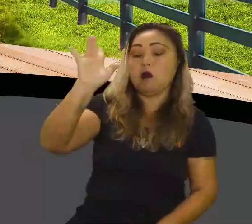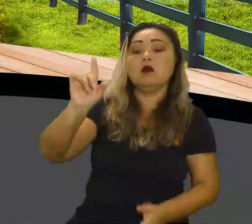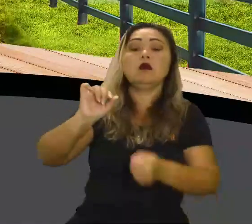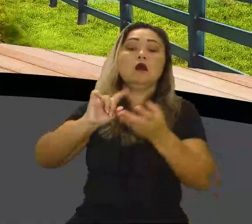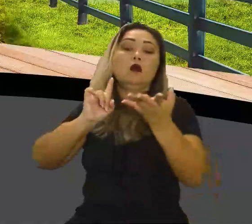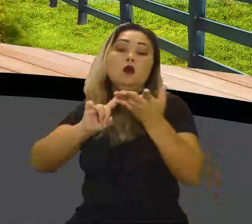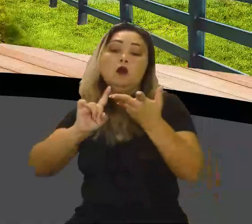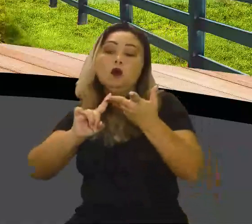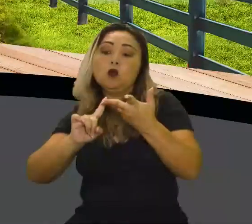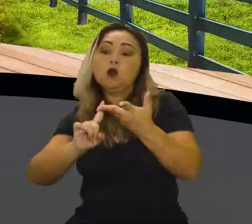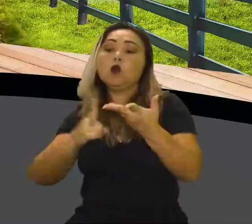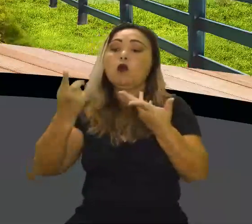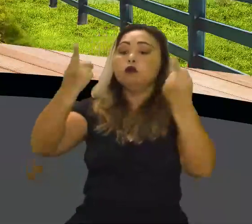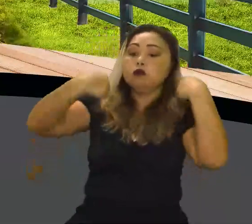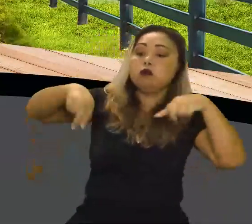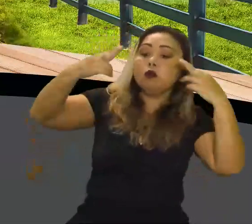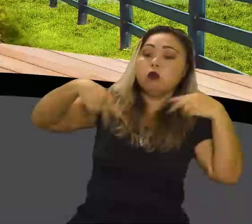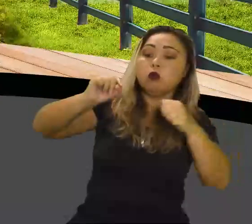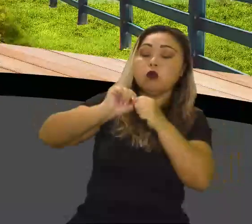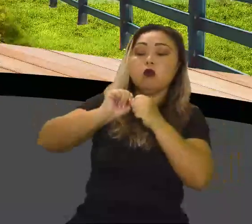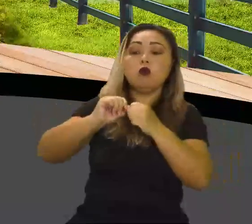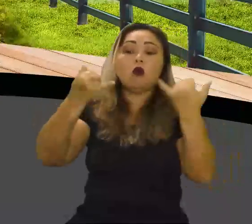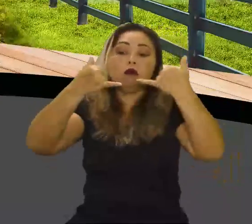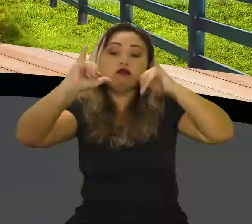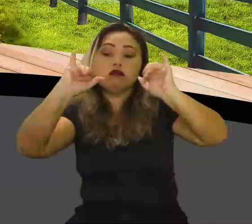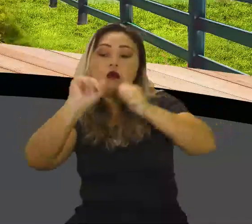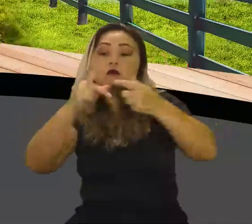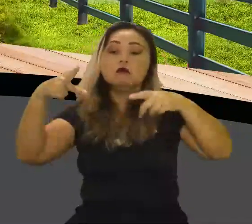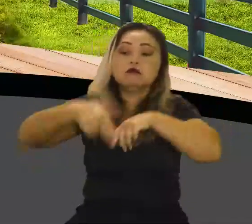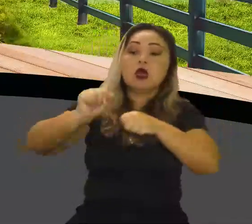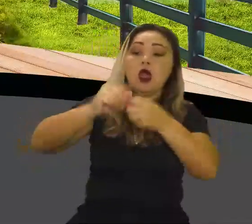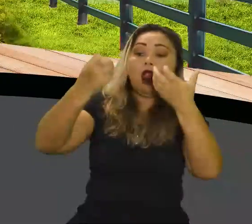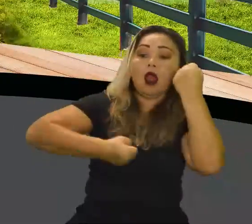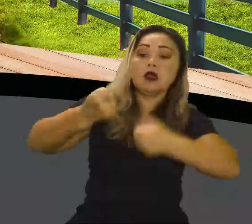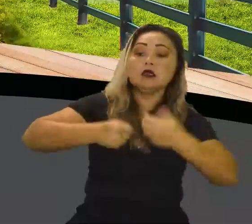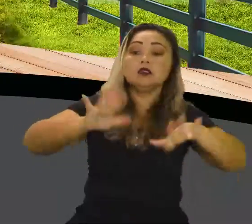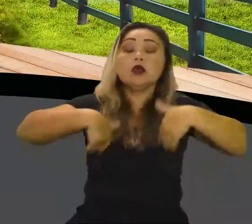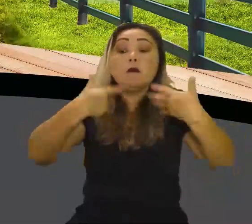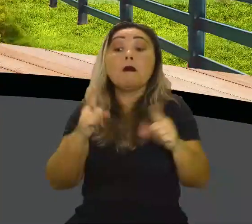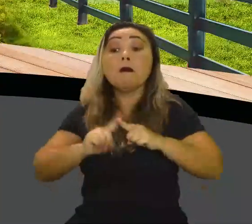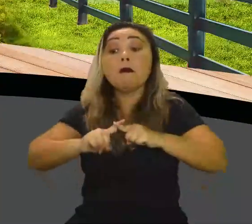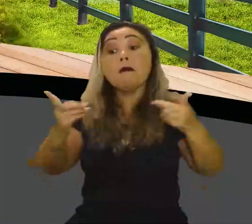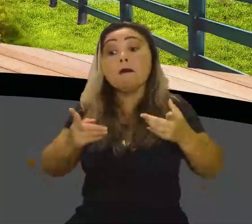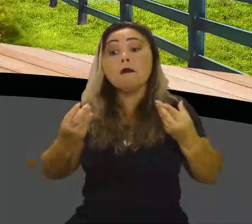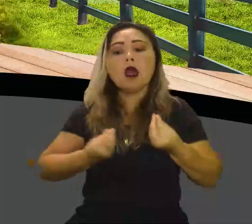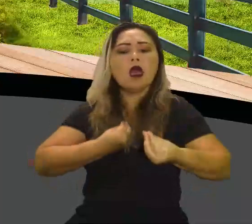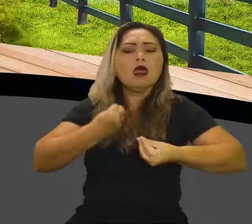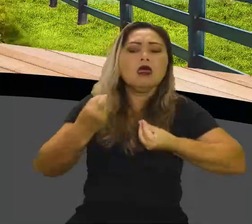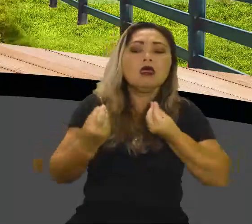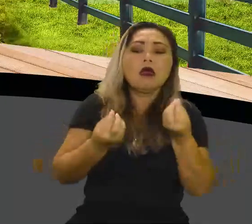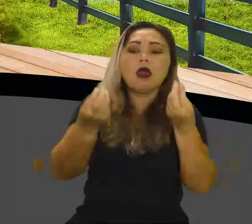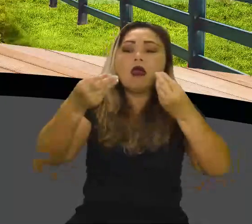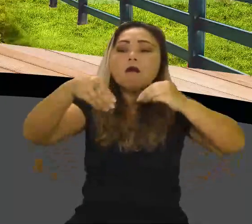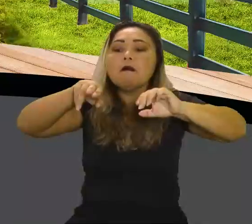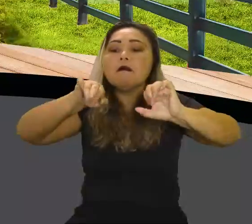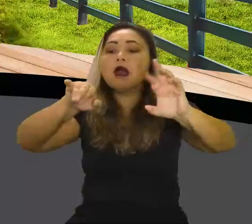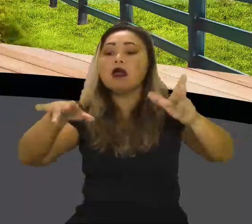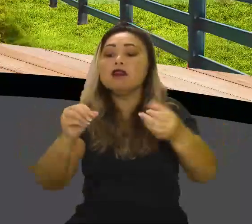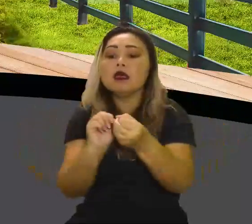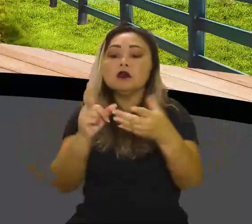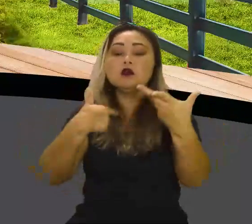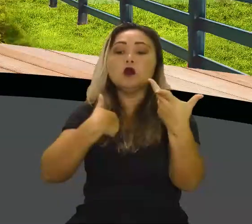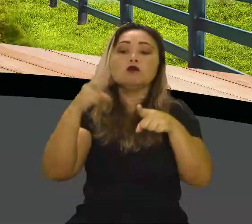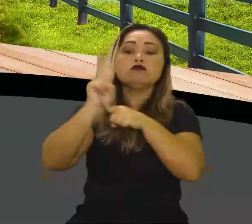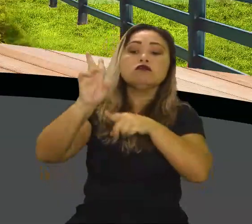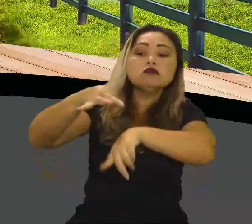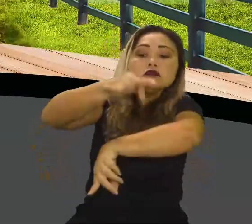suinocultura, ovinocultura, bovinocultura de corte de leite, mas os manejos relacionados à atividade de criação